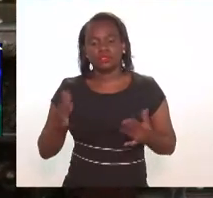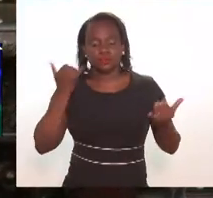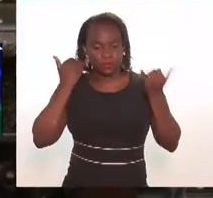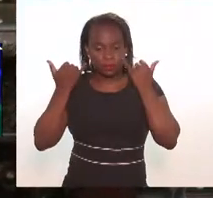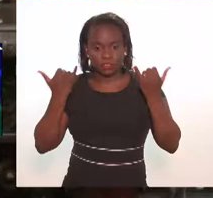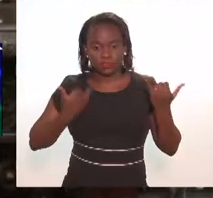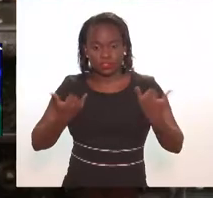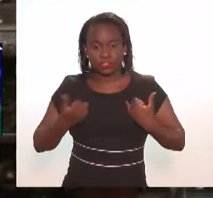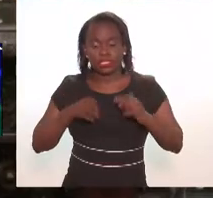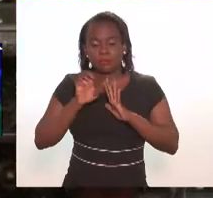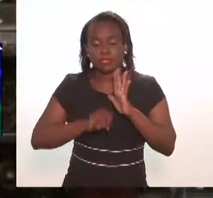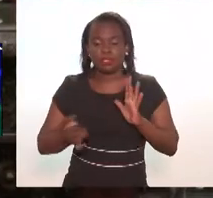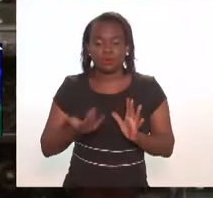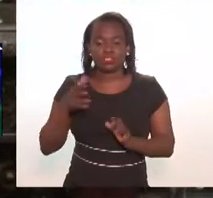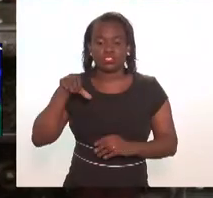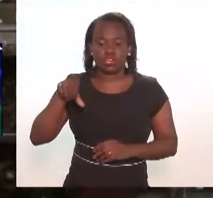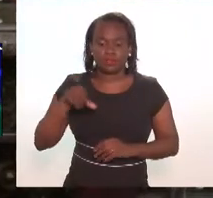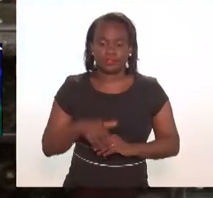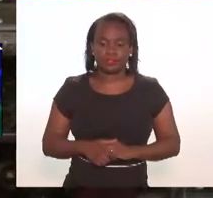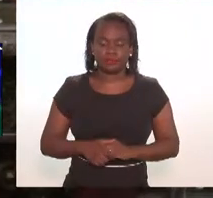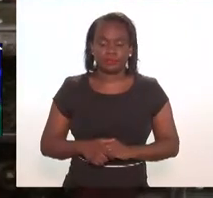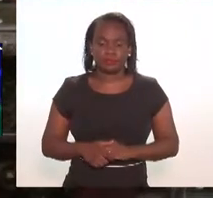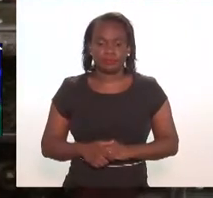que me chega é que são 9 emendas.